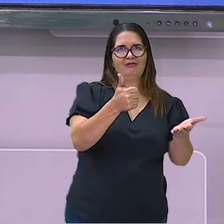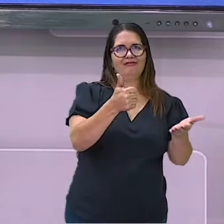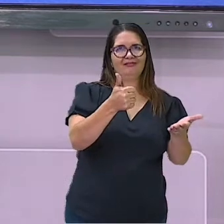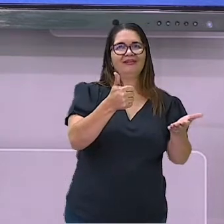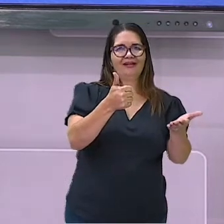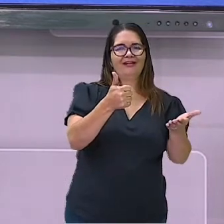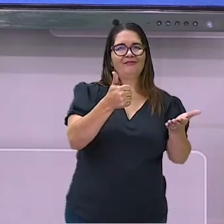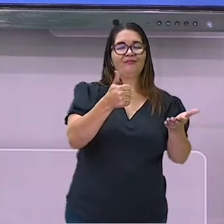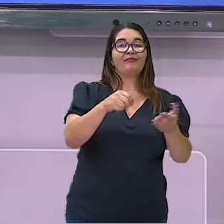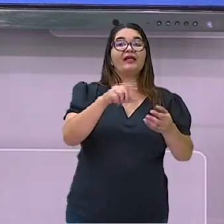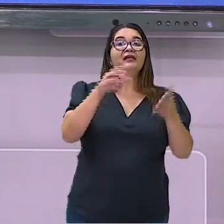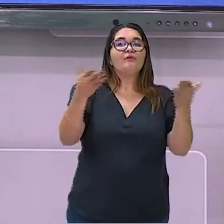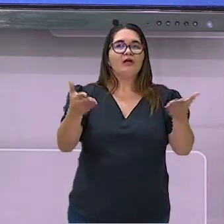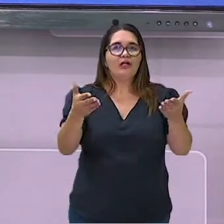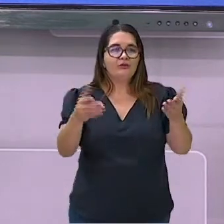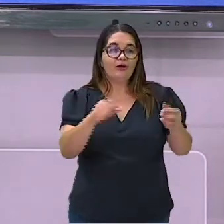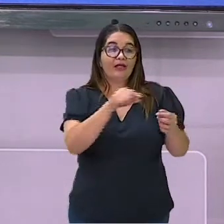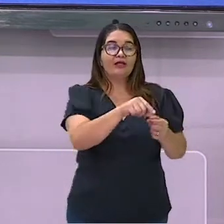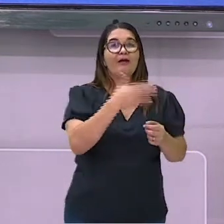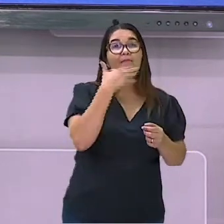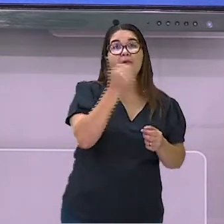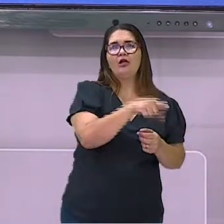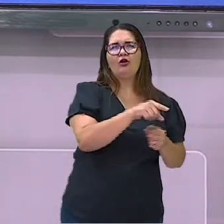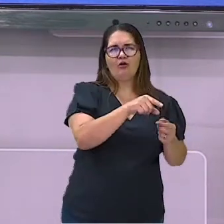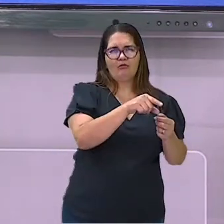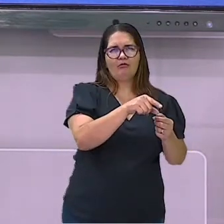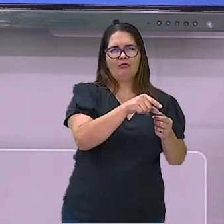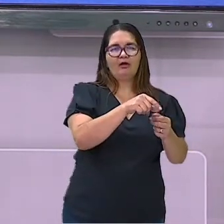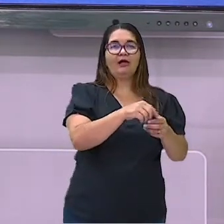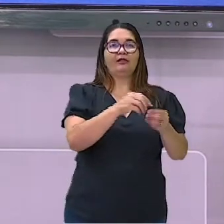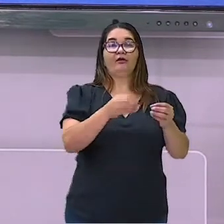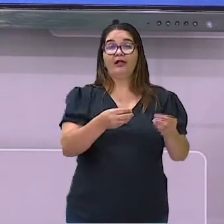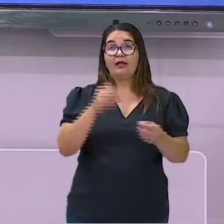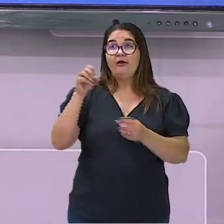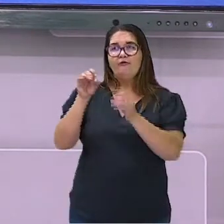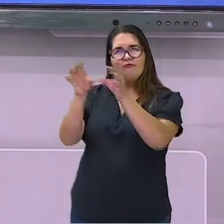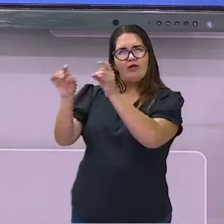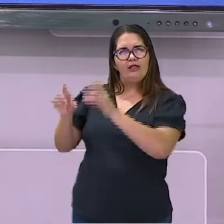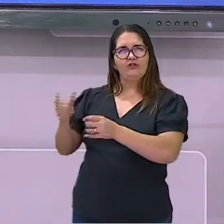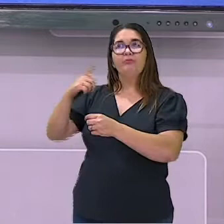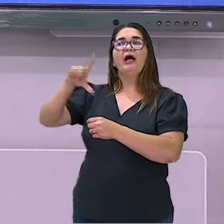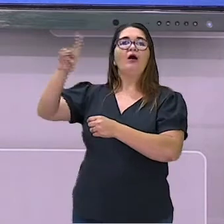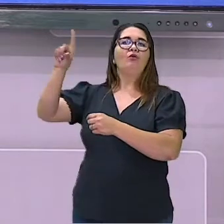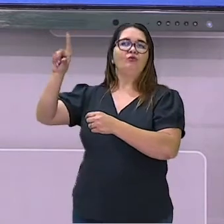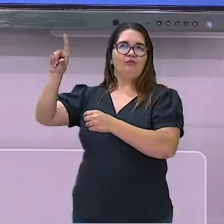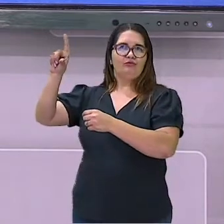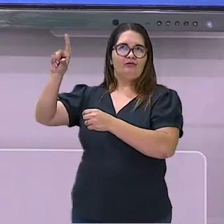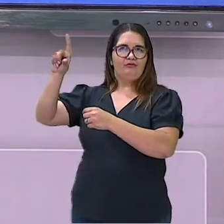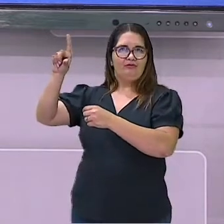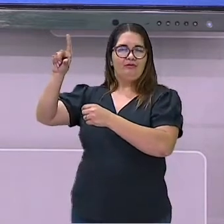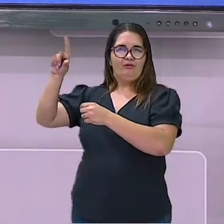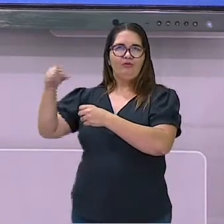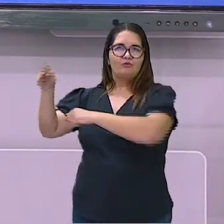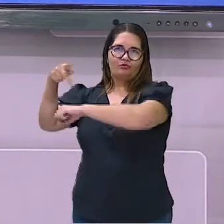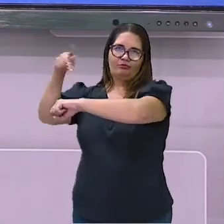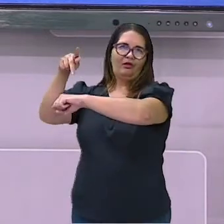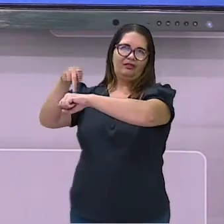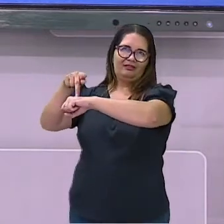nós consumimos, nós alimentamos. Então, o que aconteceu lá em